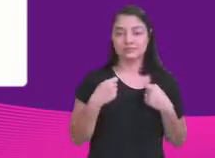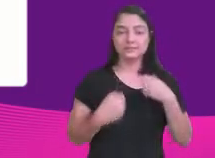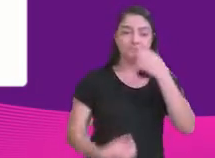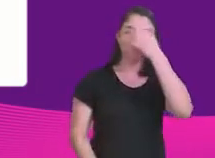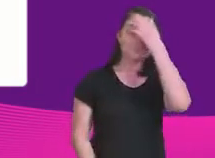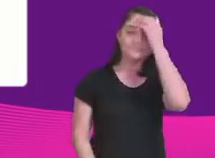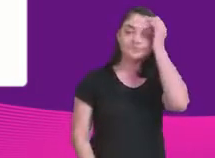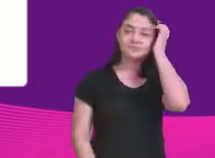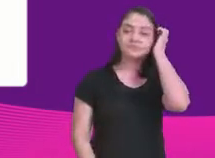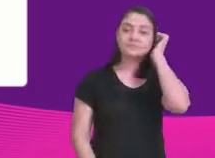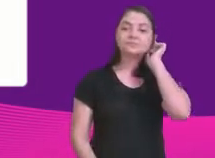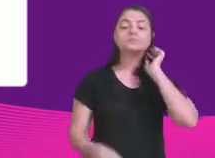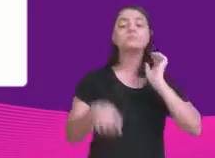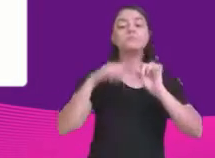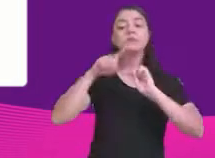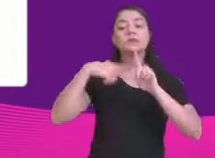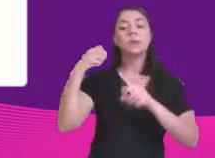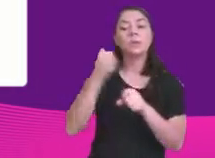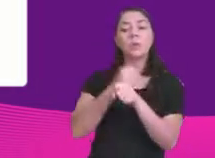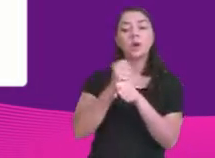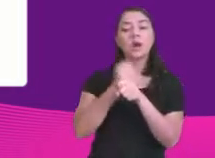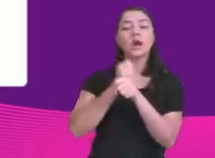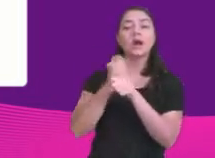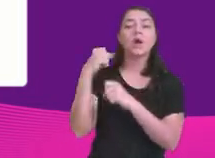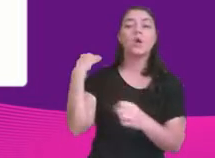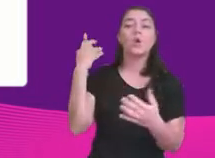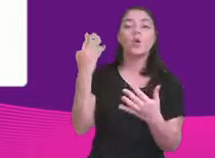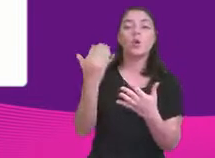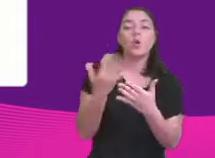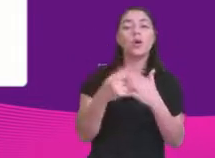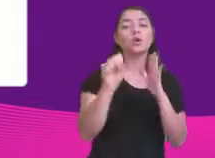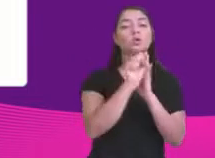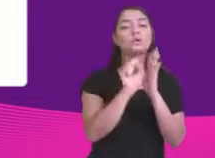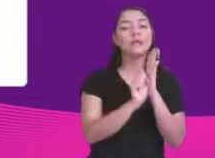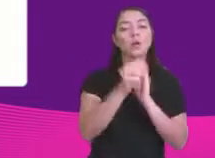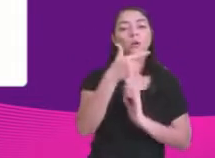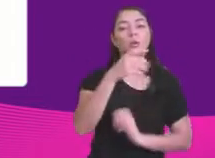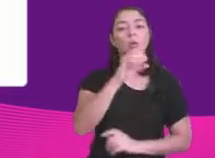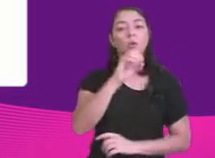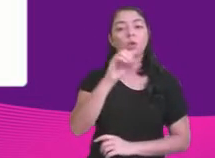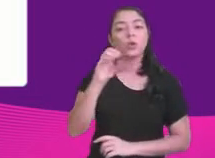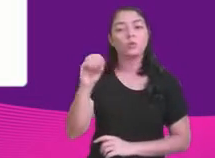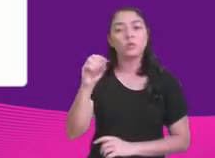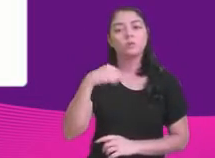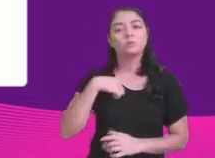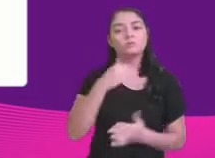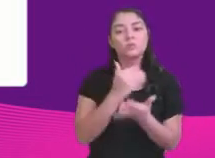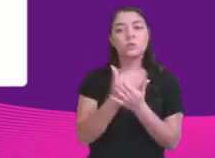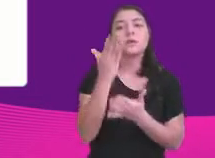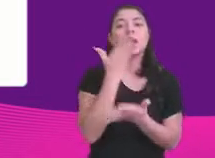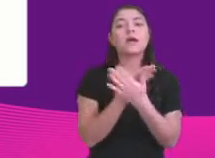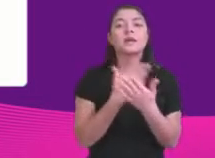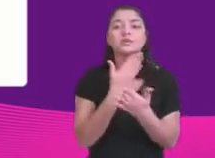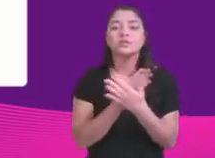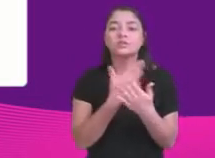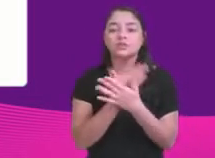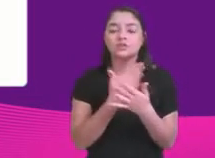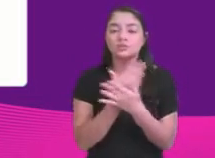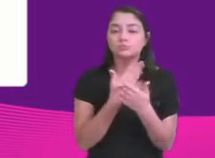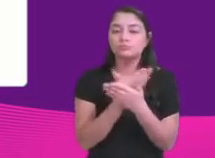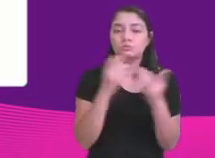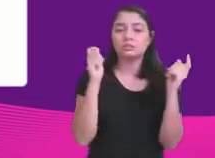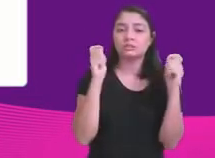longo dos anos e a partir deste século, de 2000, nós começamos a ter estudos que começaram a demonstrar